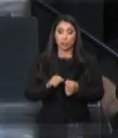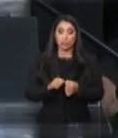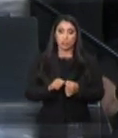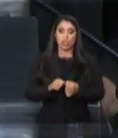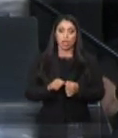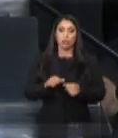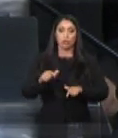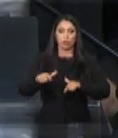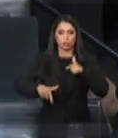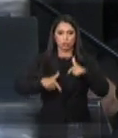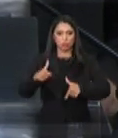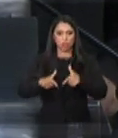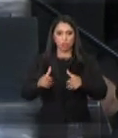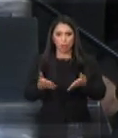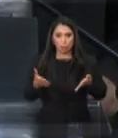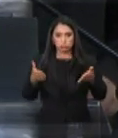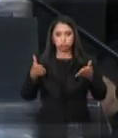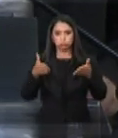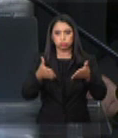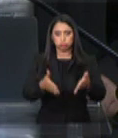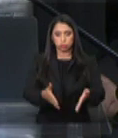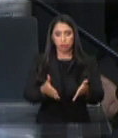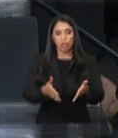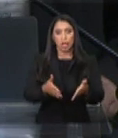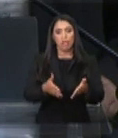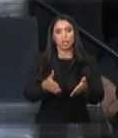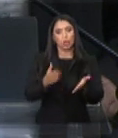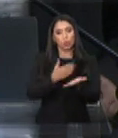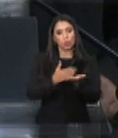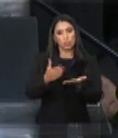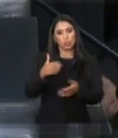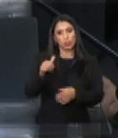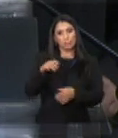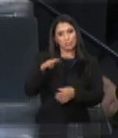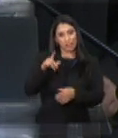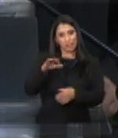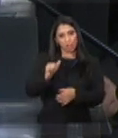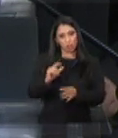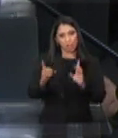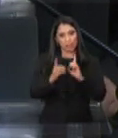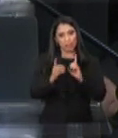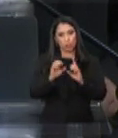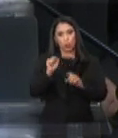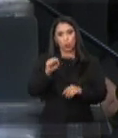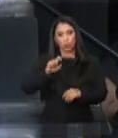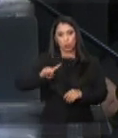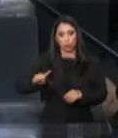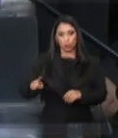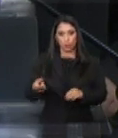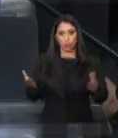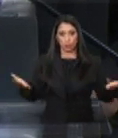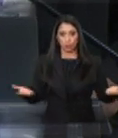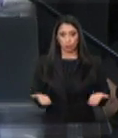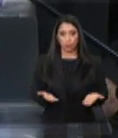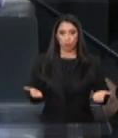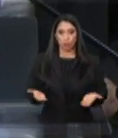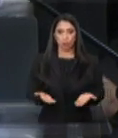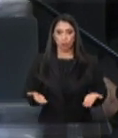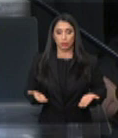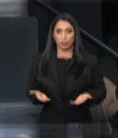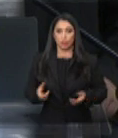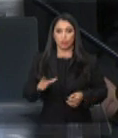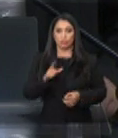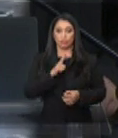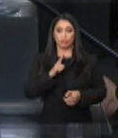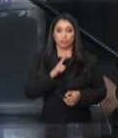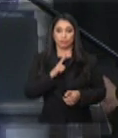mutirão pop Rua judisampa quem Março atendeu 8 mil pessoas e agora hoje tempo encerrado